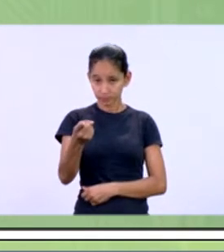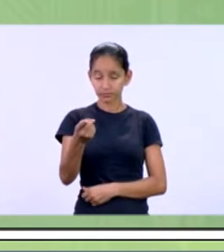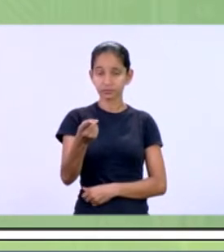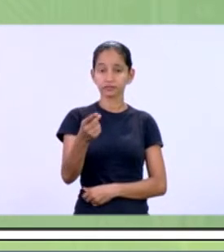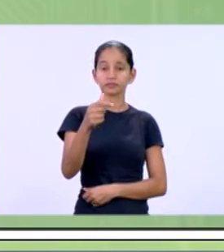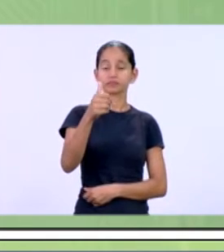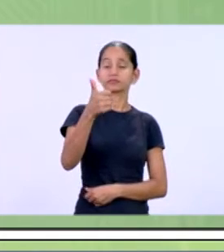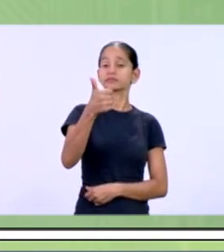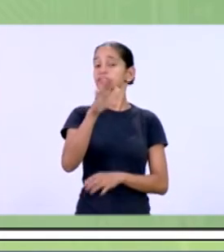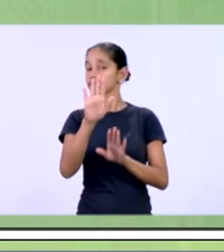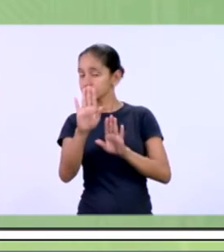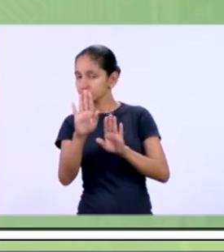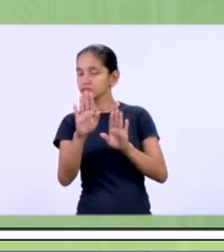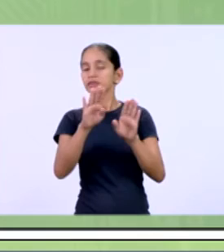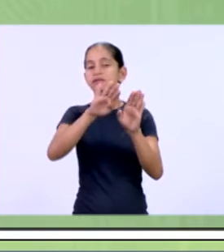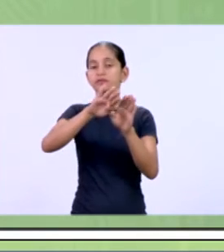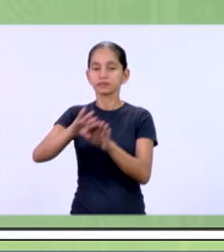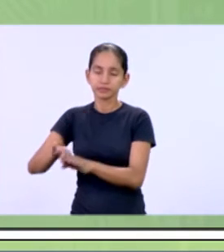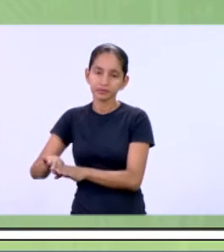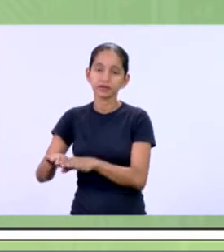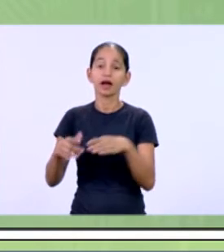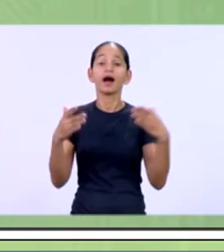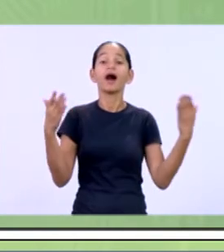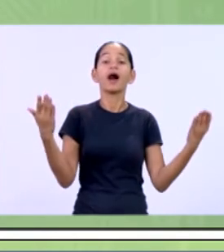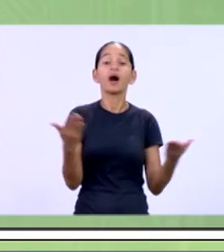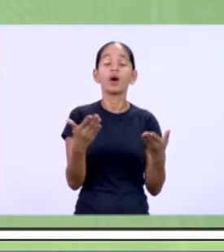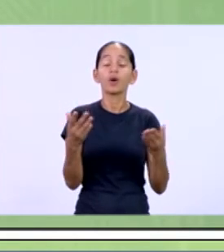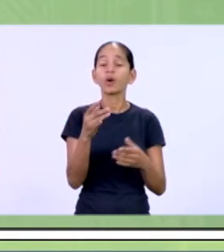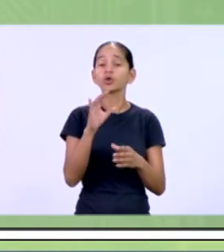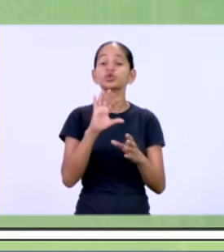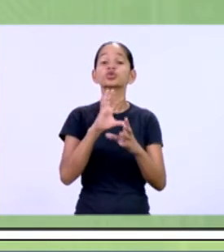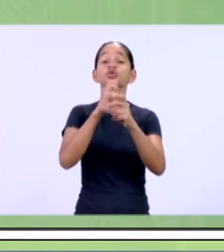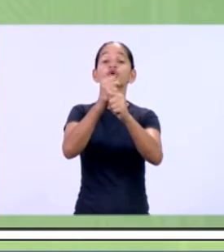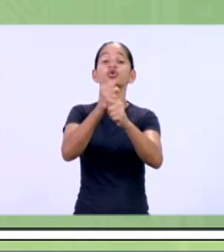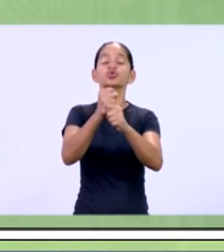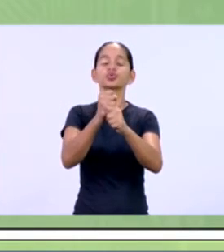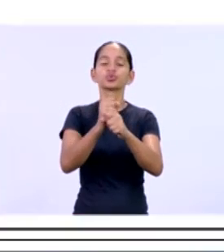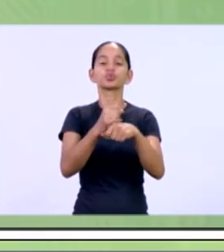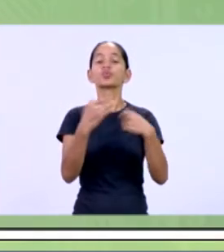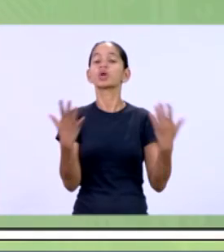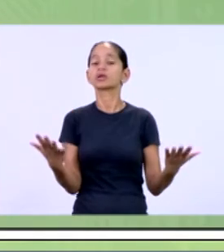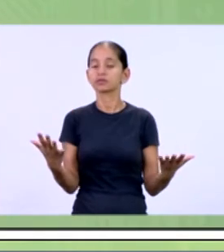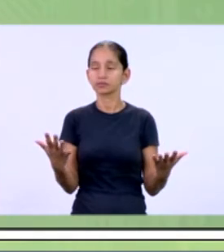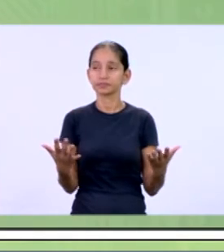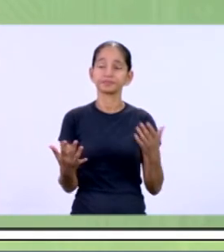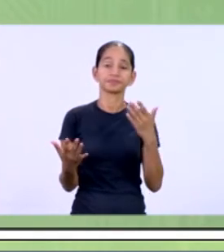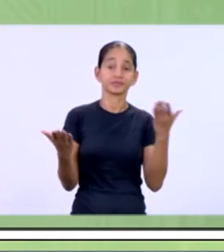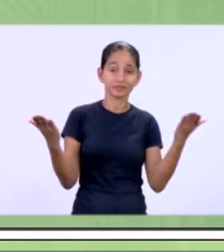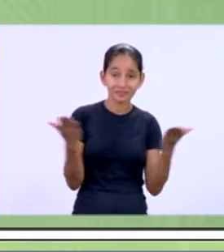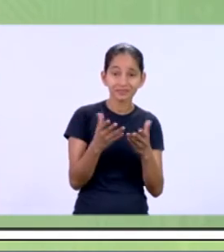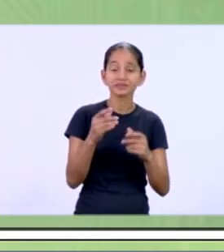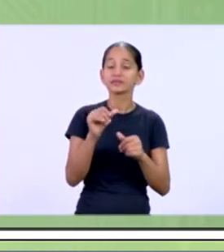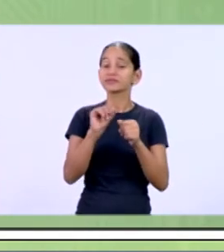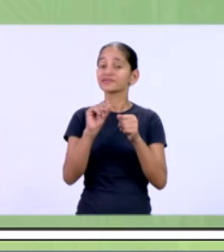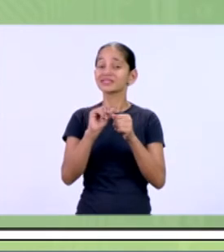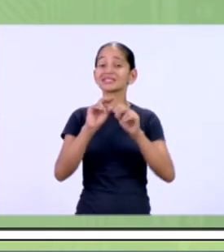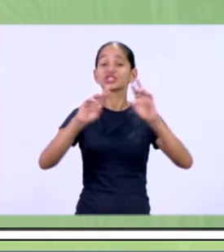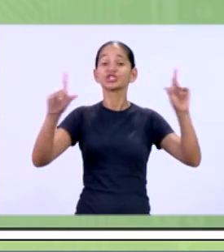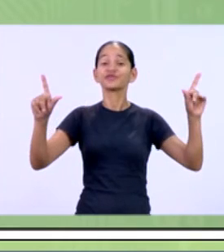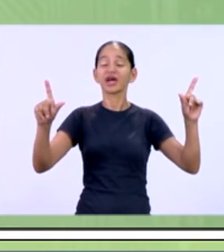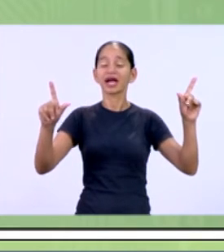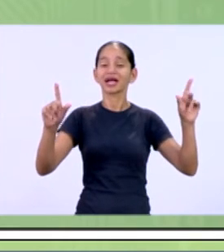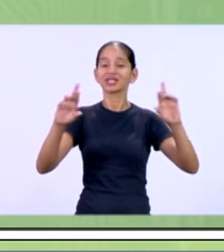88.910,60 e tive um diferencial de alíquota de 42, um total de 130.910. Do lucro presumido, então, do Simples